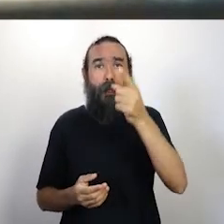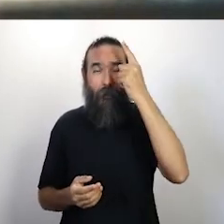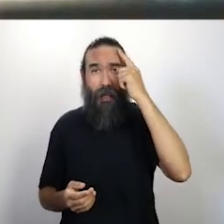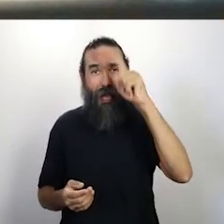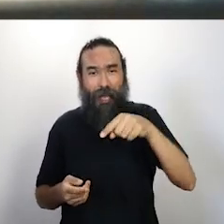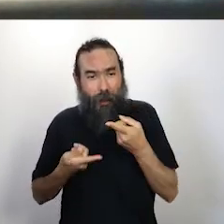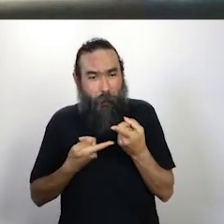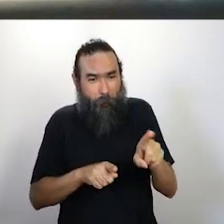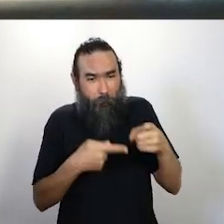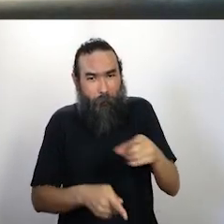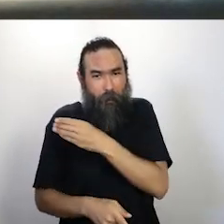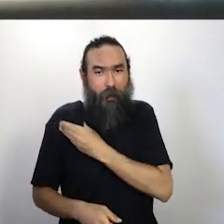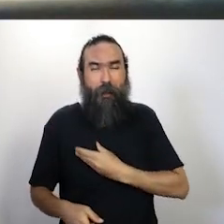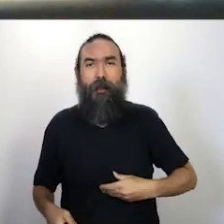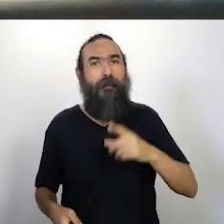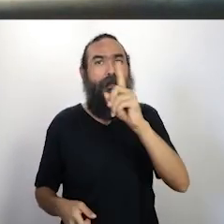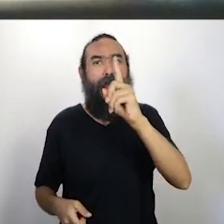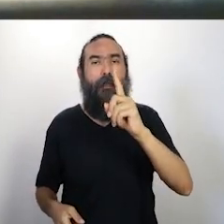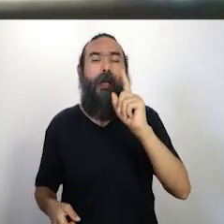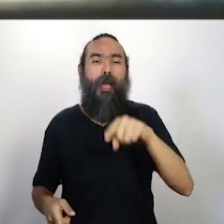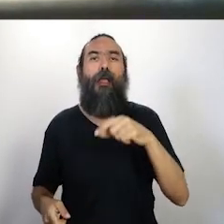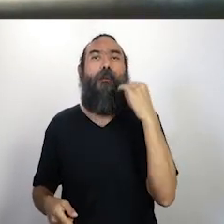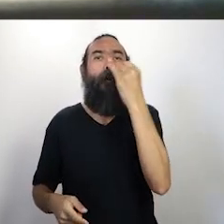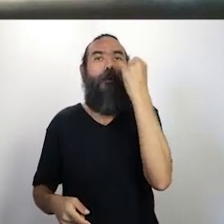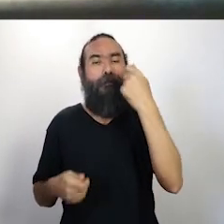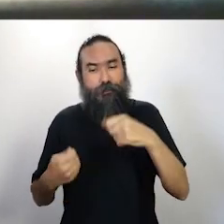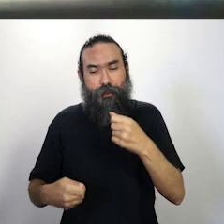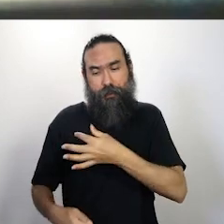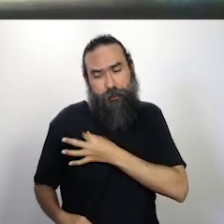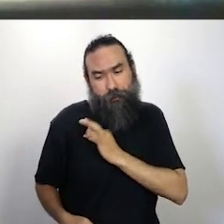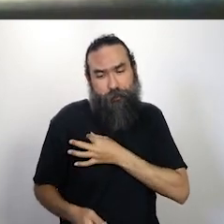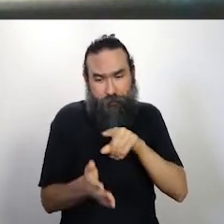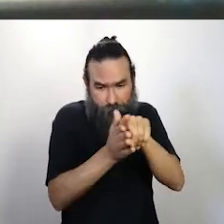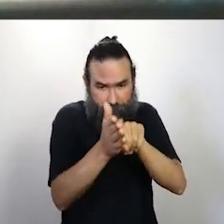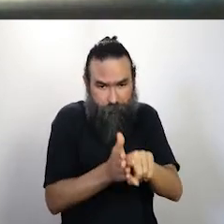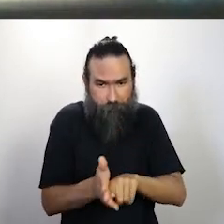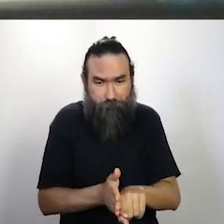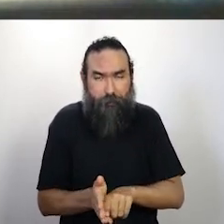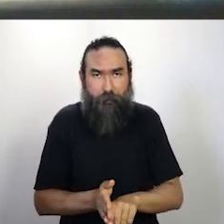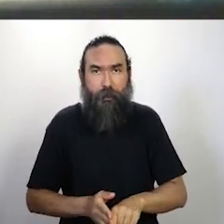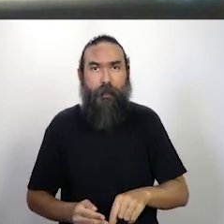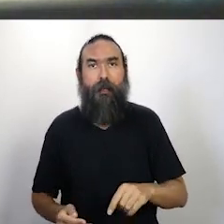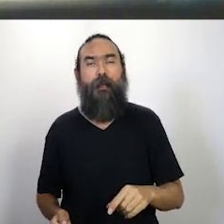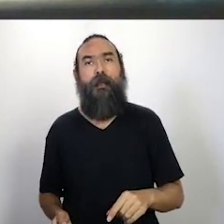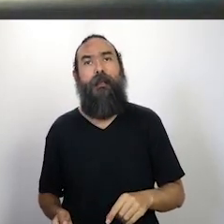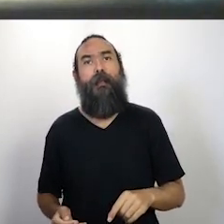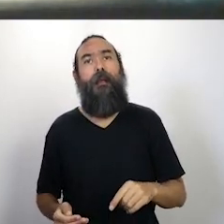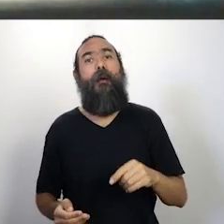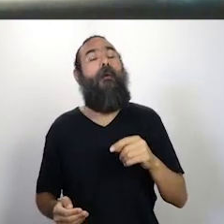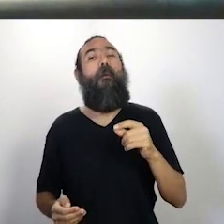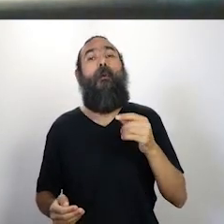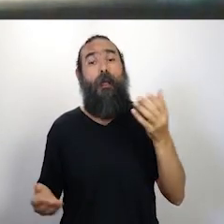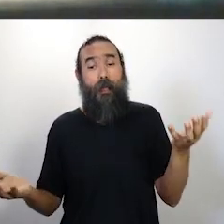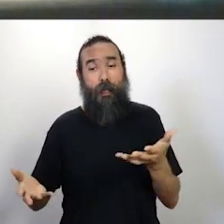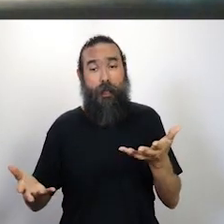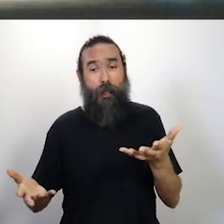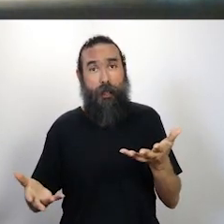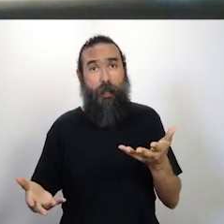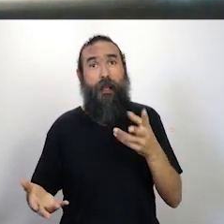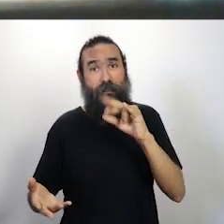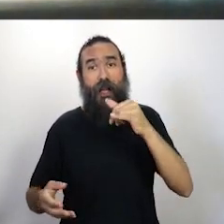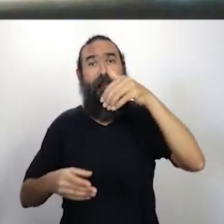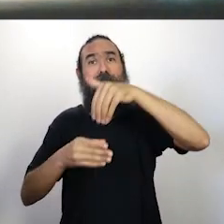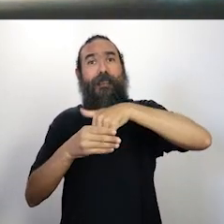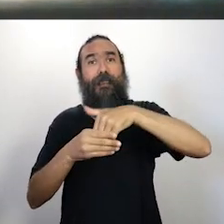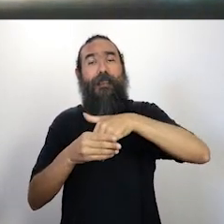fiscalização e controle tem esse papel e o principal papel principalmente num ano de eleição é que não haja fraude